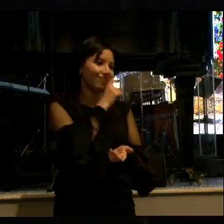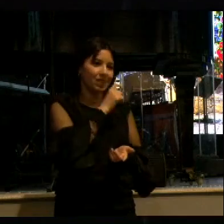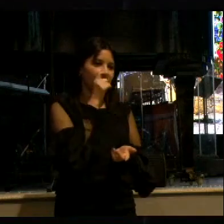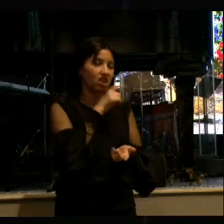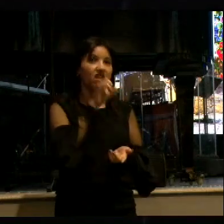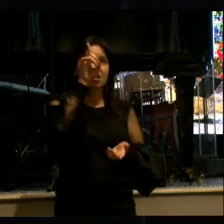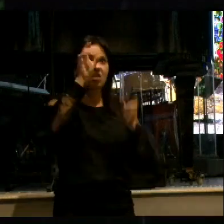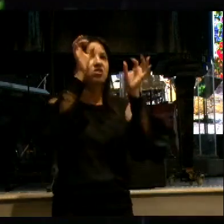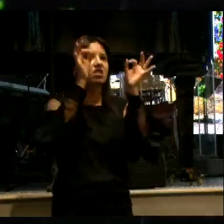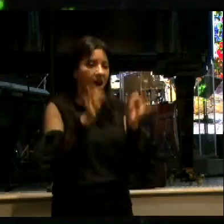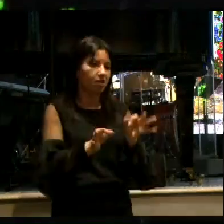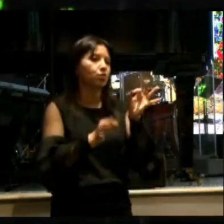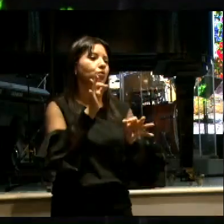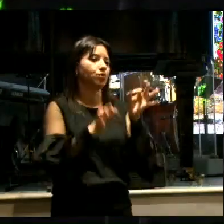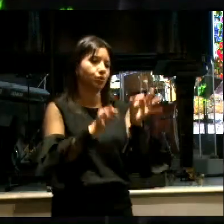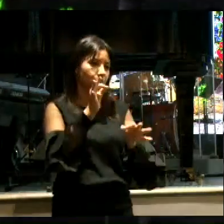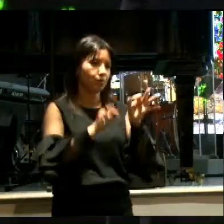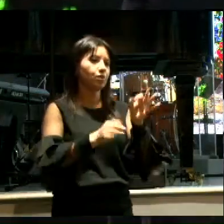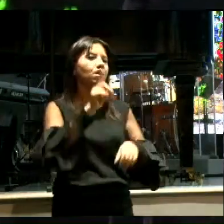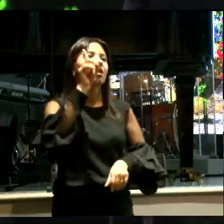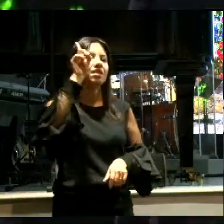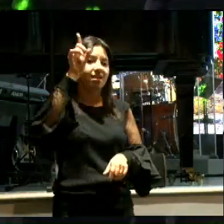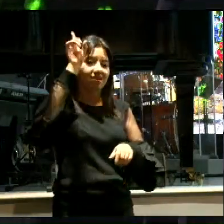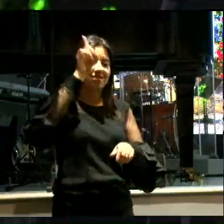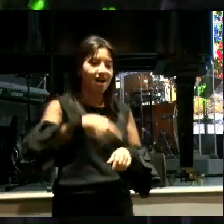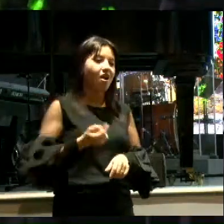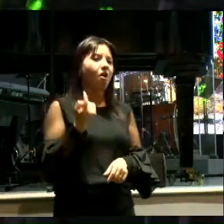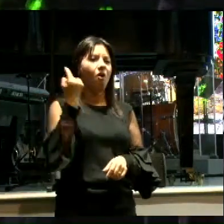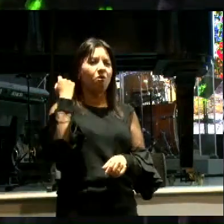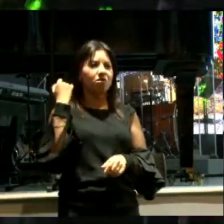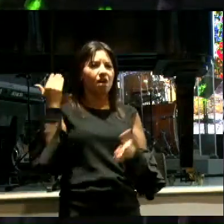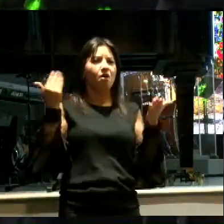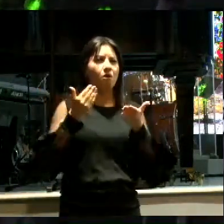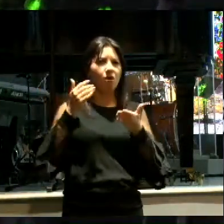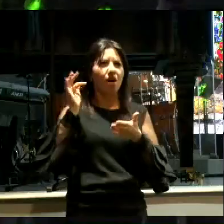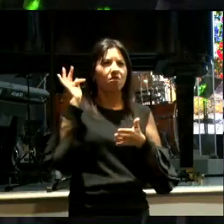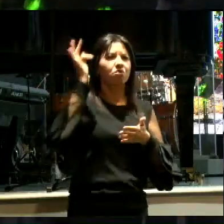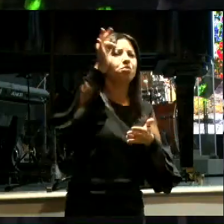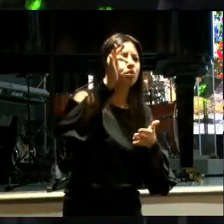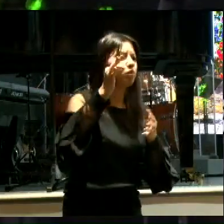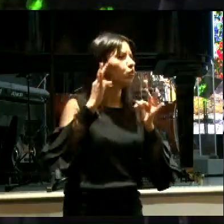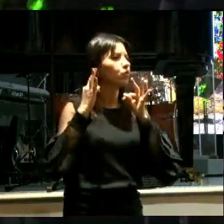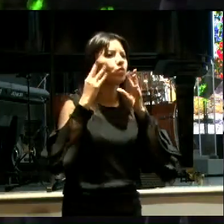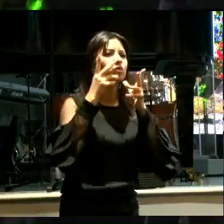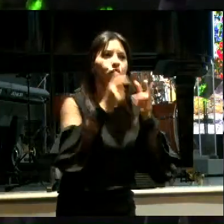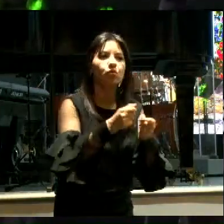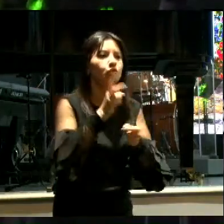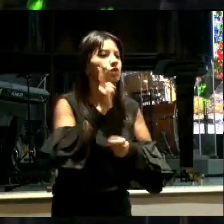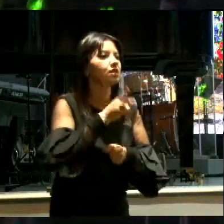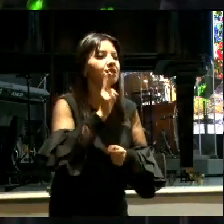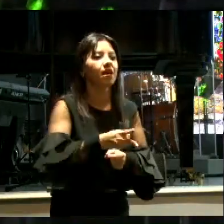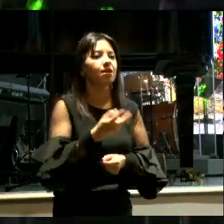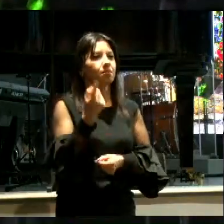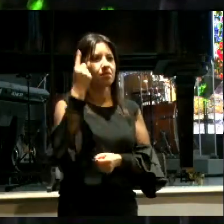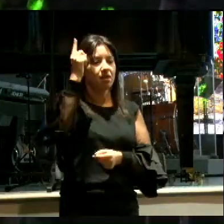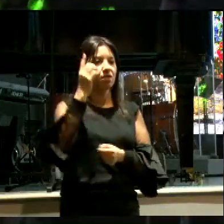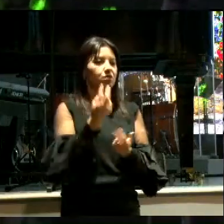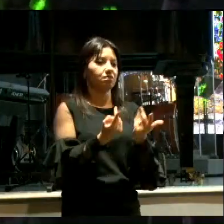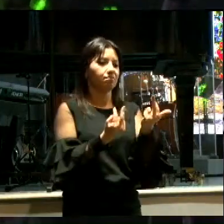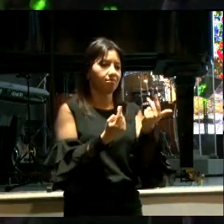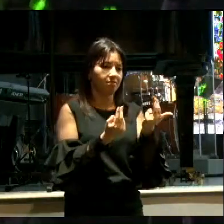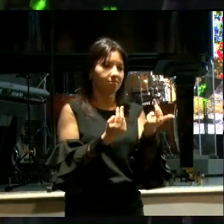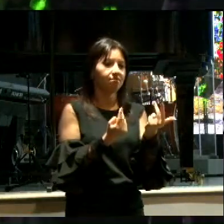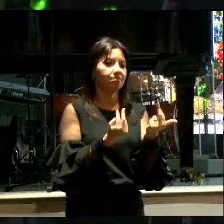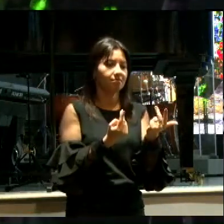justo, Ele é fiel, Ele é o mesmo ontem, é o mesmo hoje, será sempre eternamente. Por que que a gente está vivendo isso? Fala para